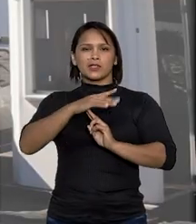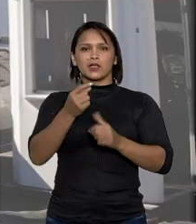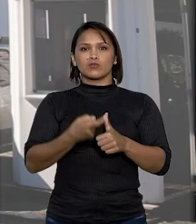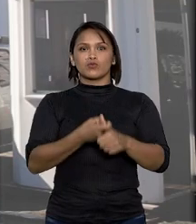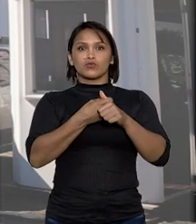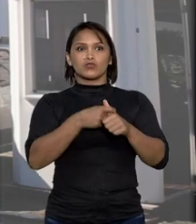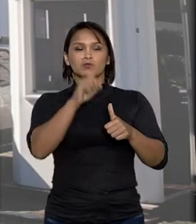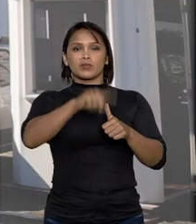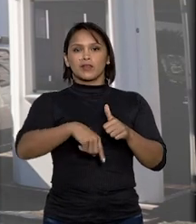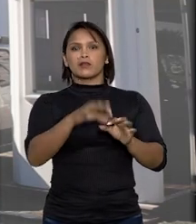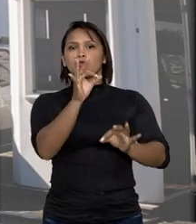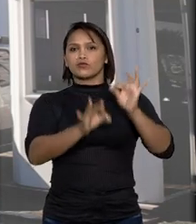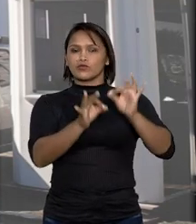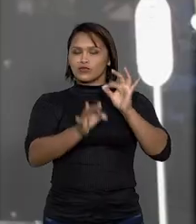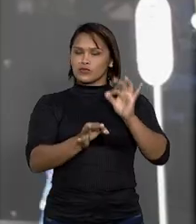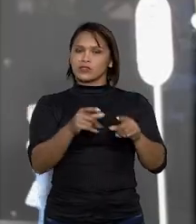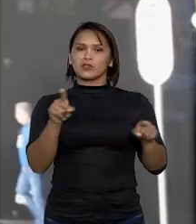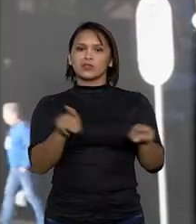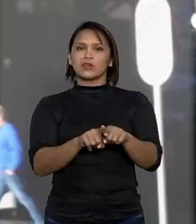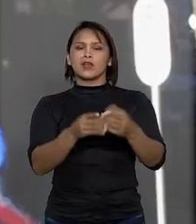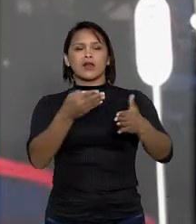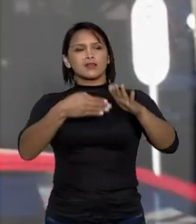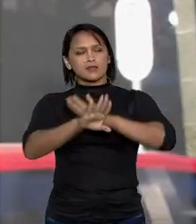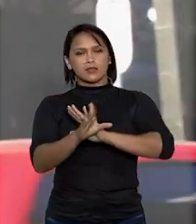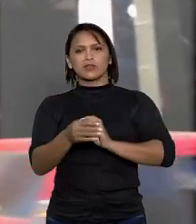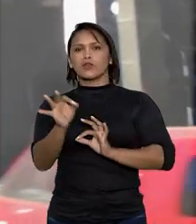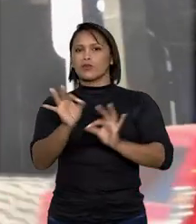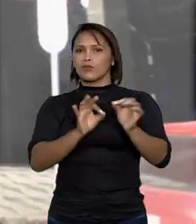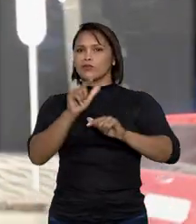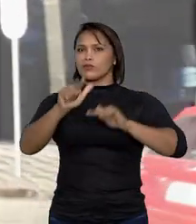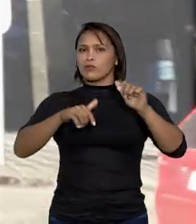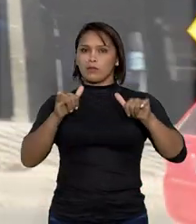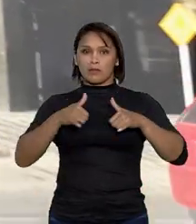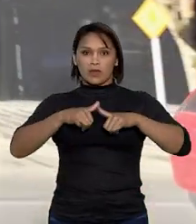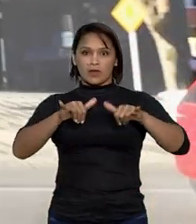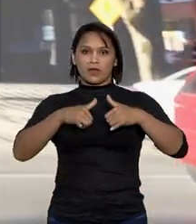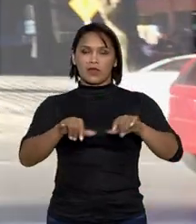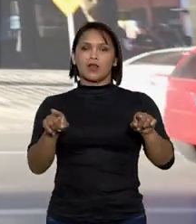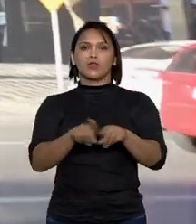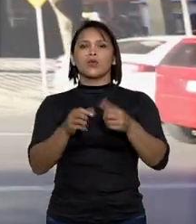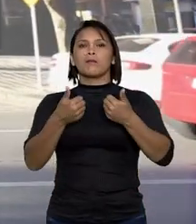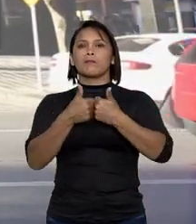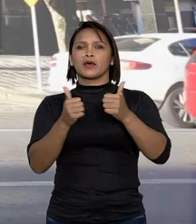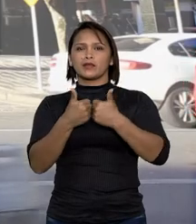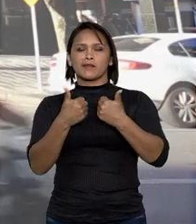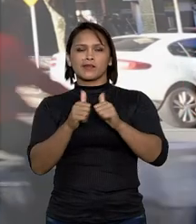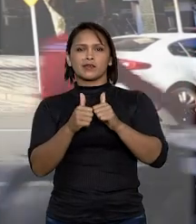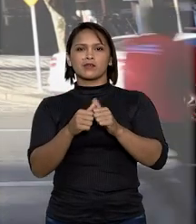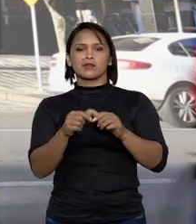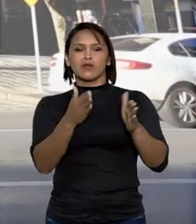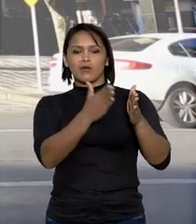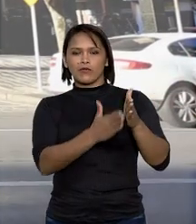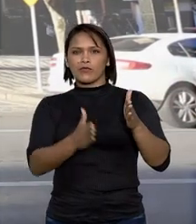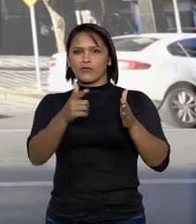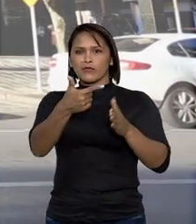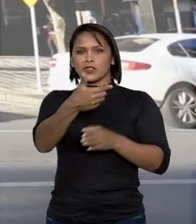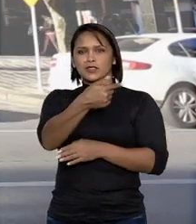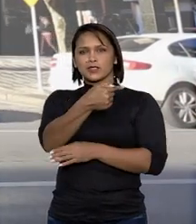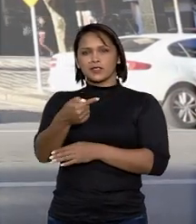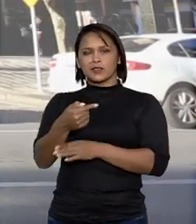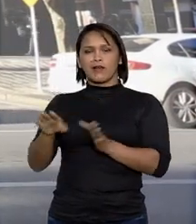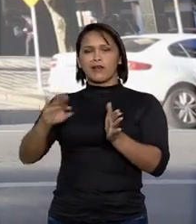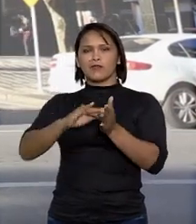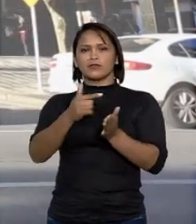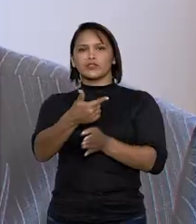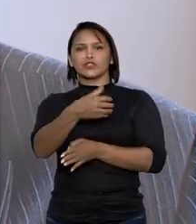suspender decisão da justiça Paranaense que permitiu o funcionamento de mercados Supermercados e padarias no período de 27